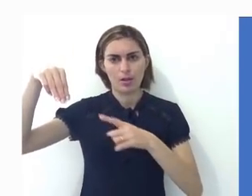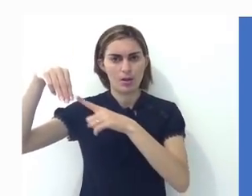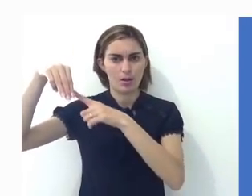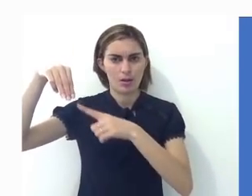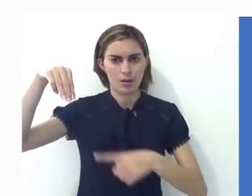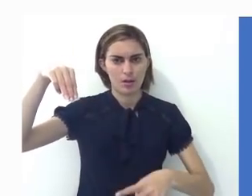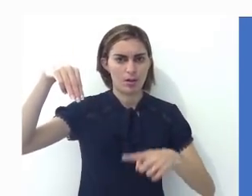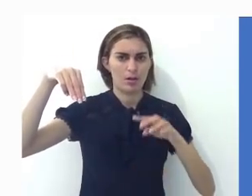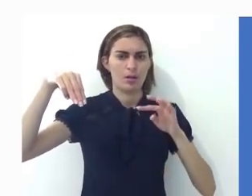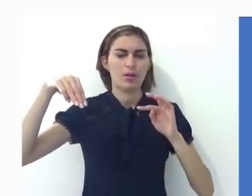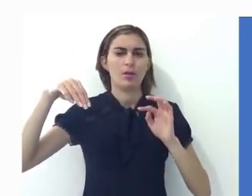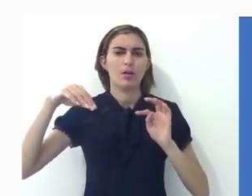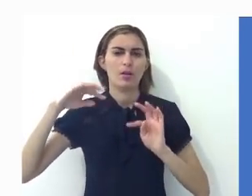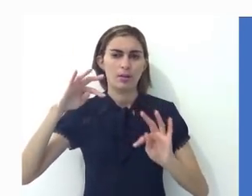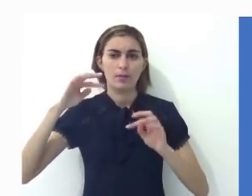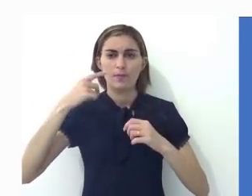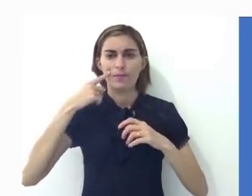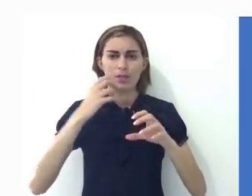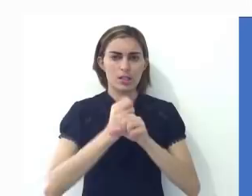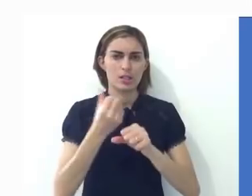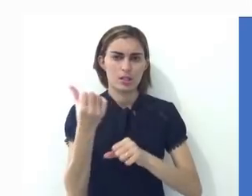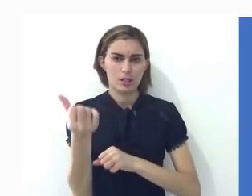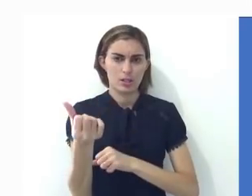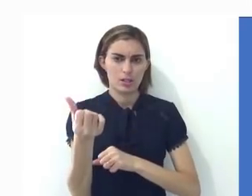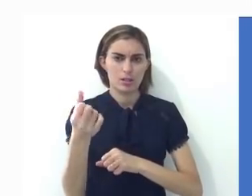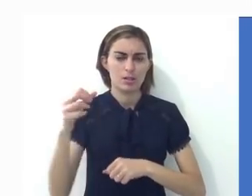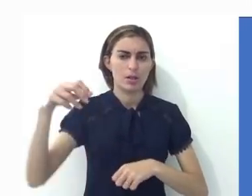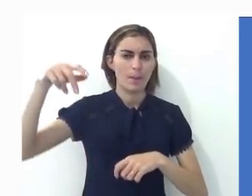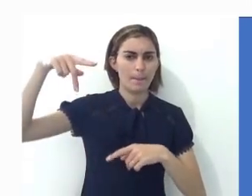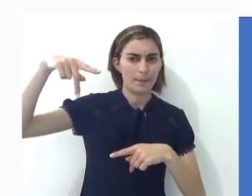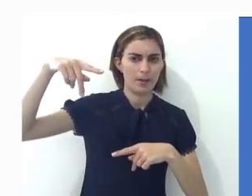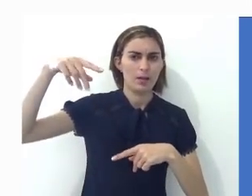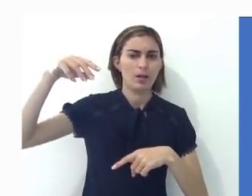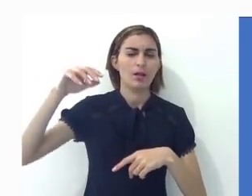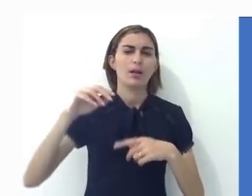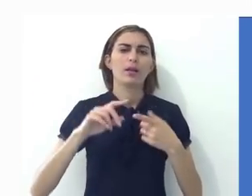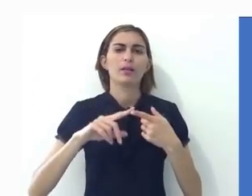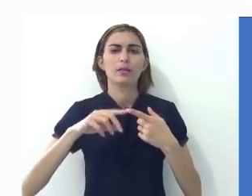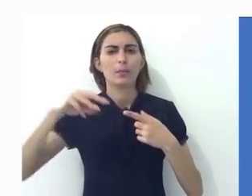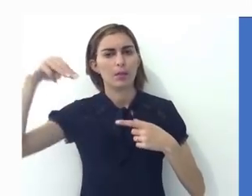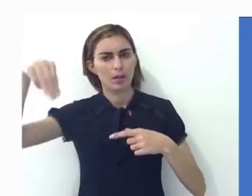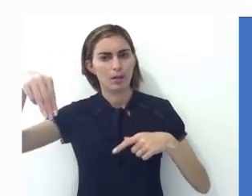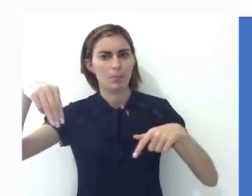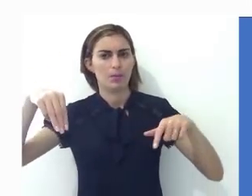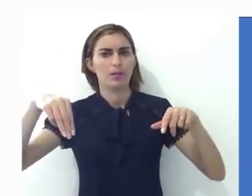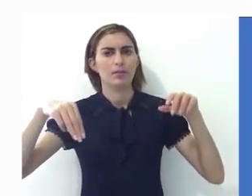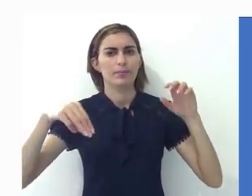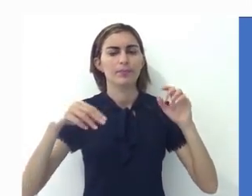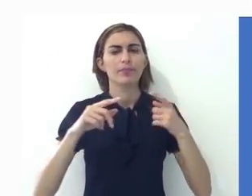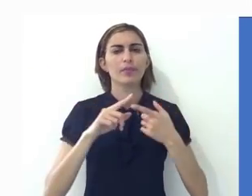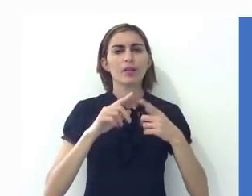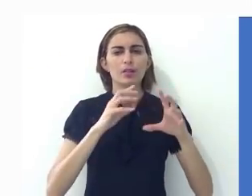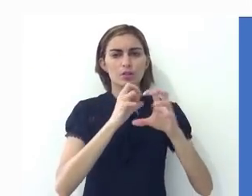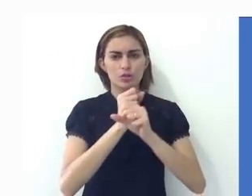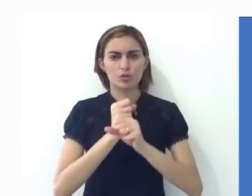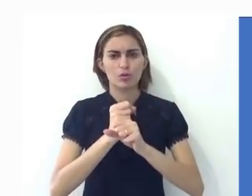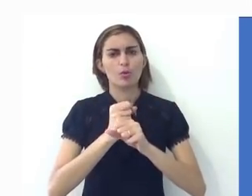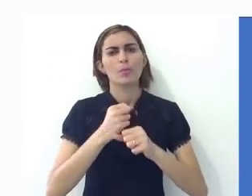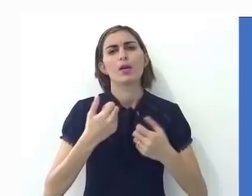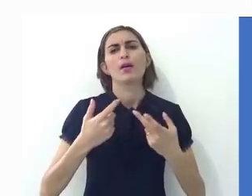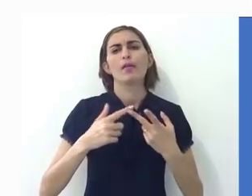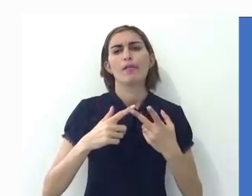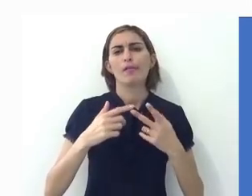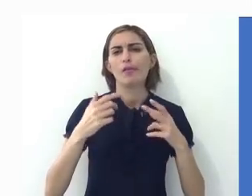ponto médio, até T valendo 6, então de M até R também vai valer 6. E usando